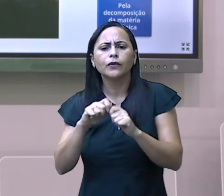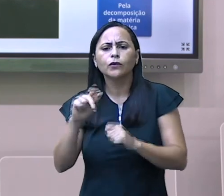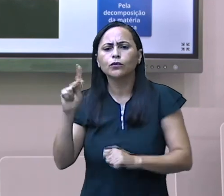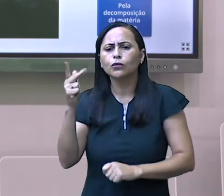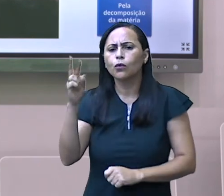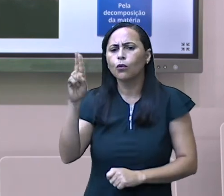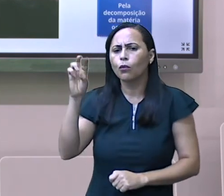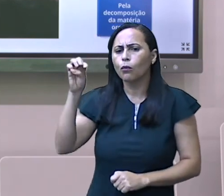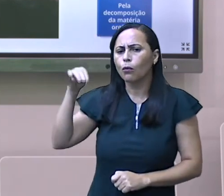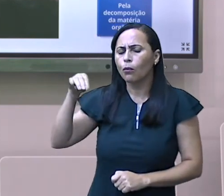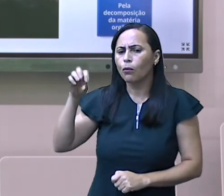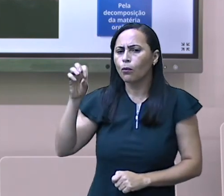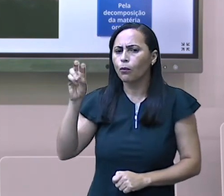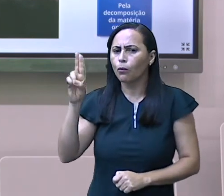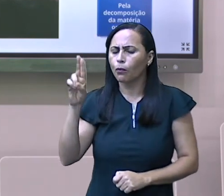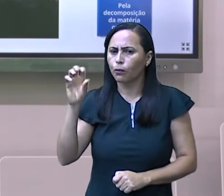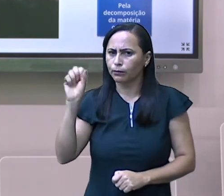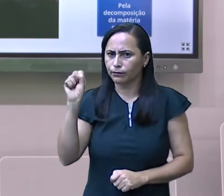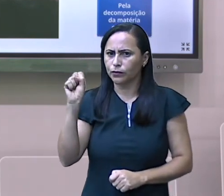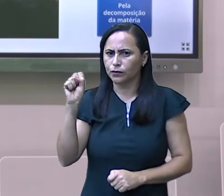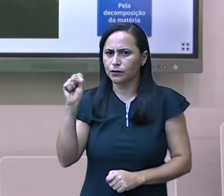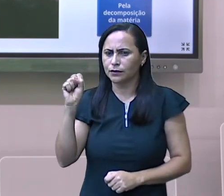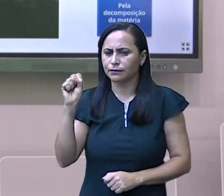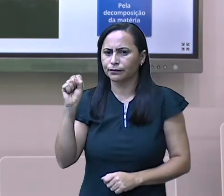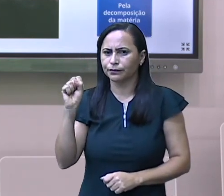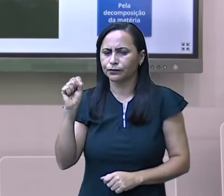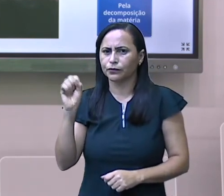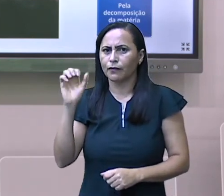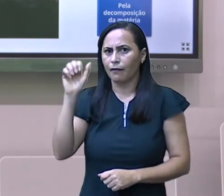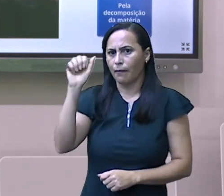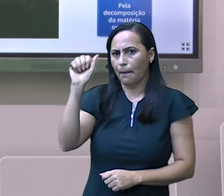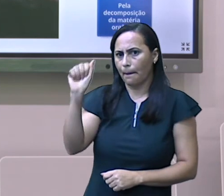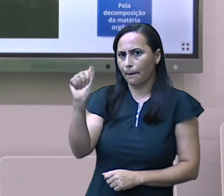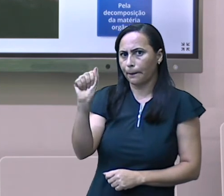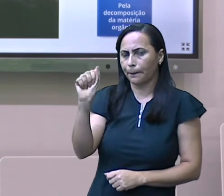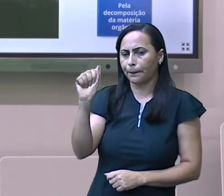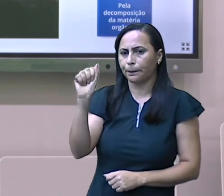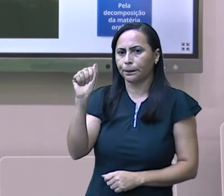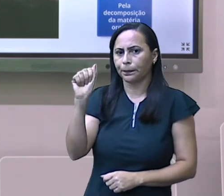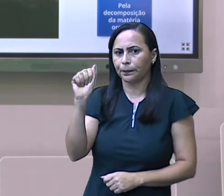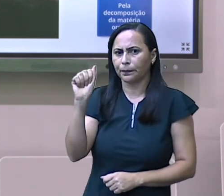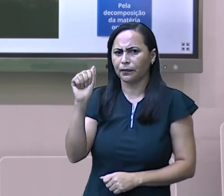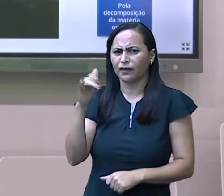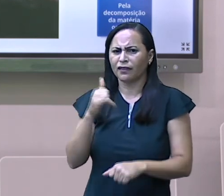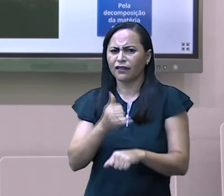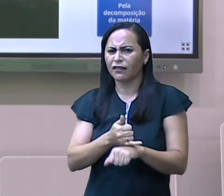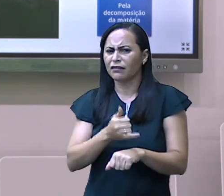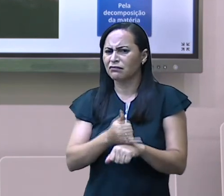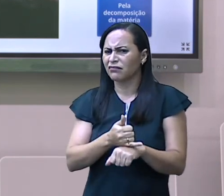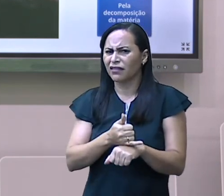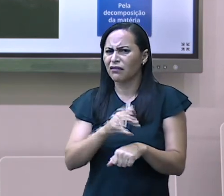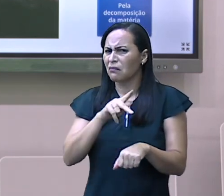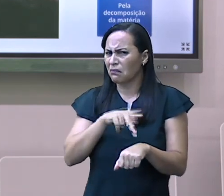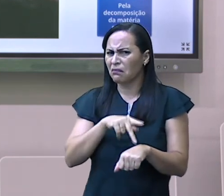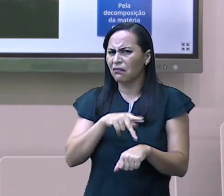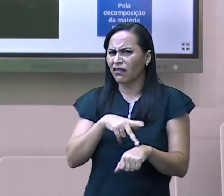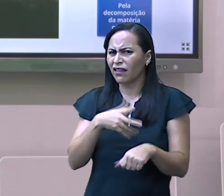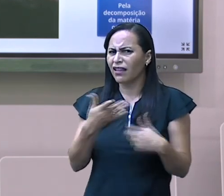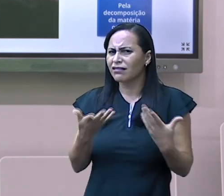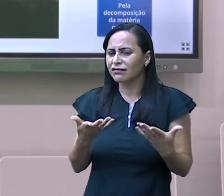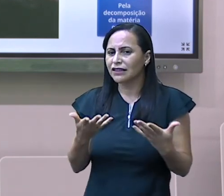das propriedades para formar o humus. Pela transformação de minerais, olha lá, minerais, pedras,